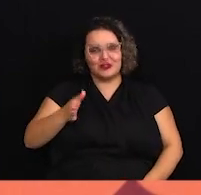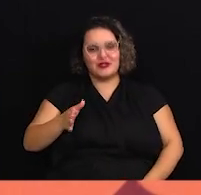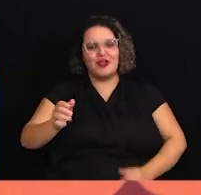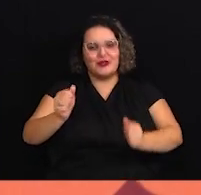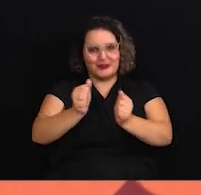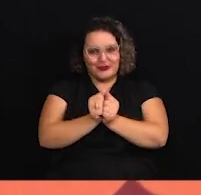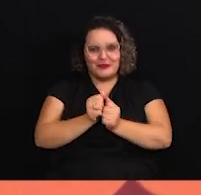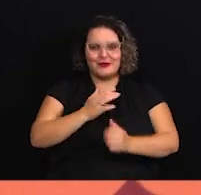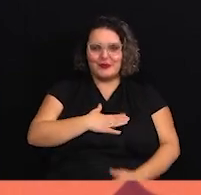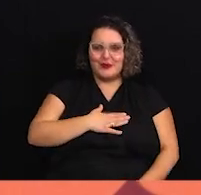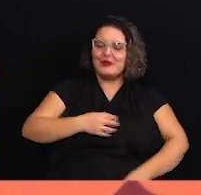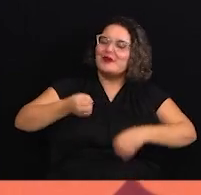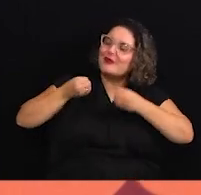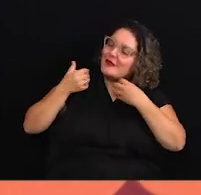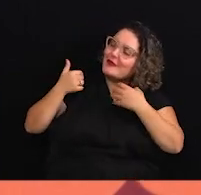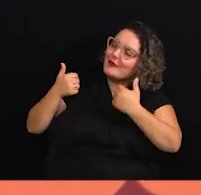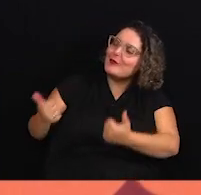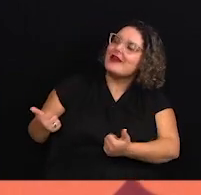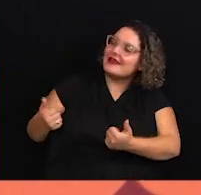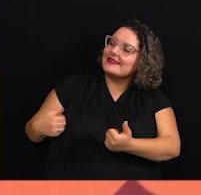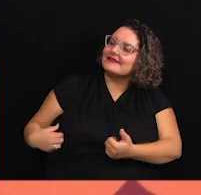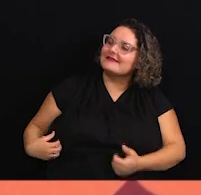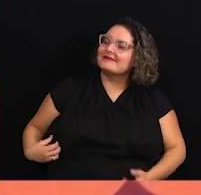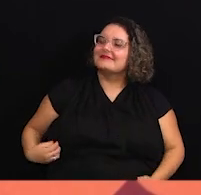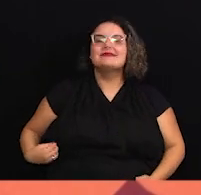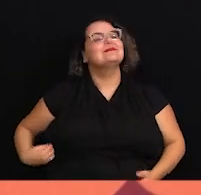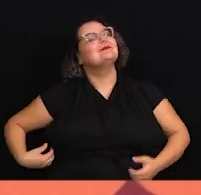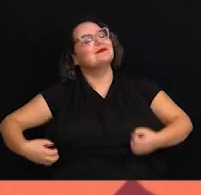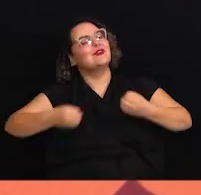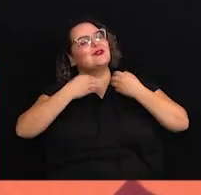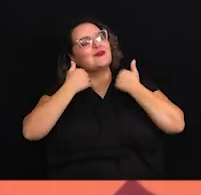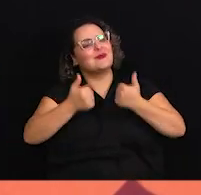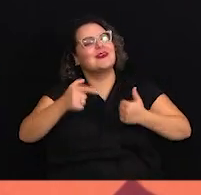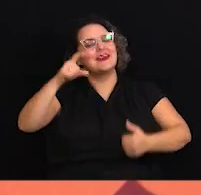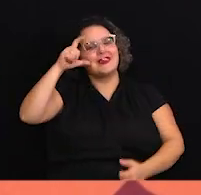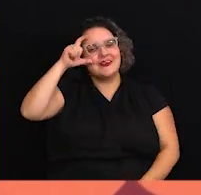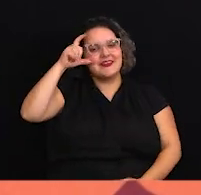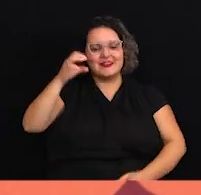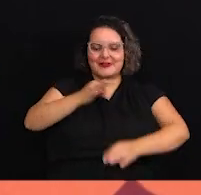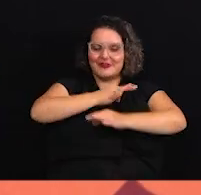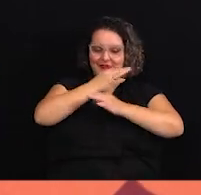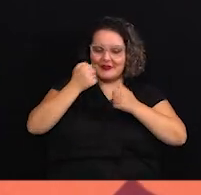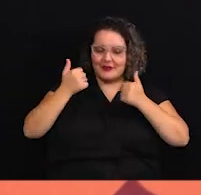aqui comigo. Tudo bem, Arthur? Tudo bem, Michel.